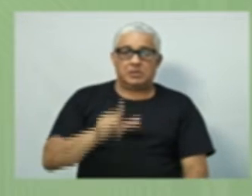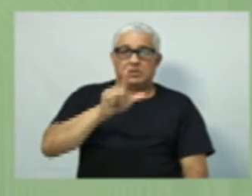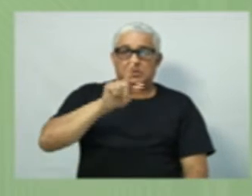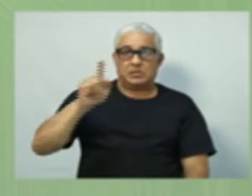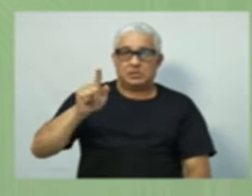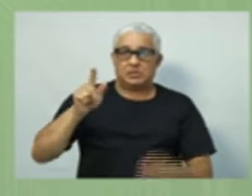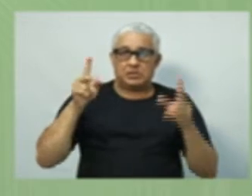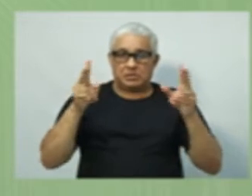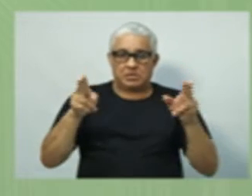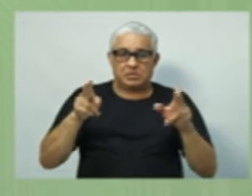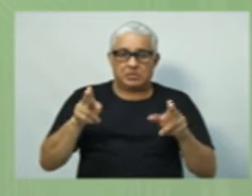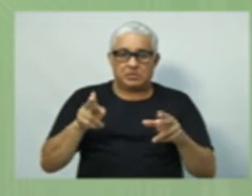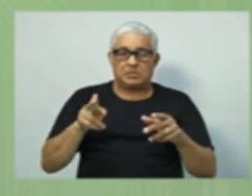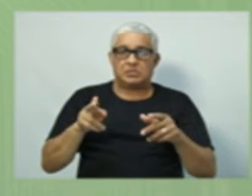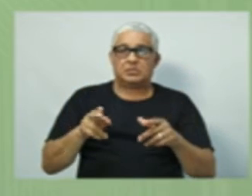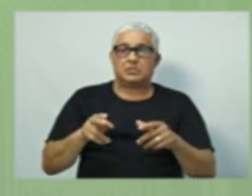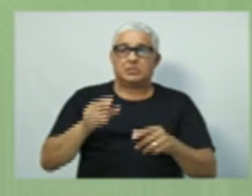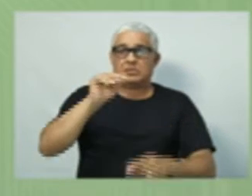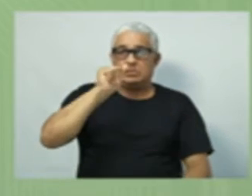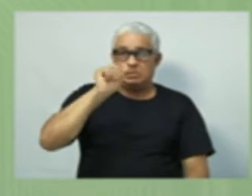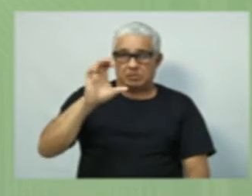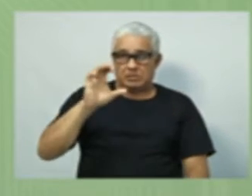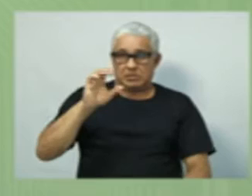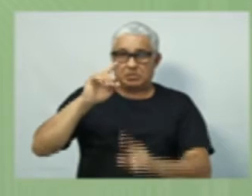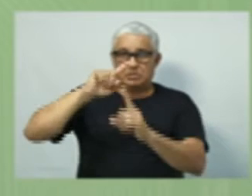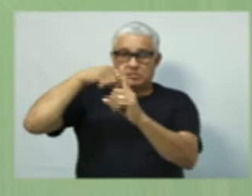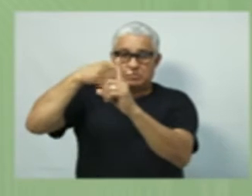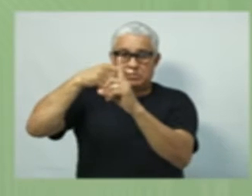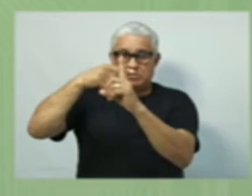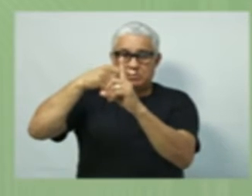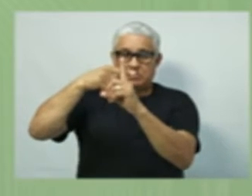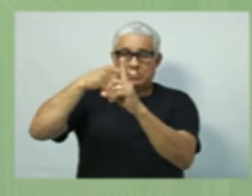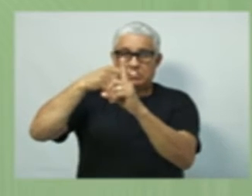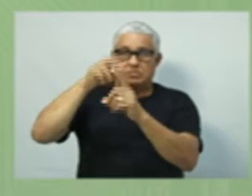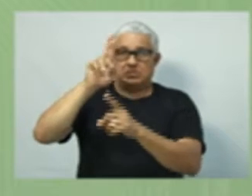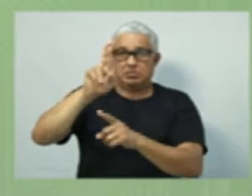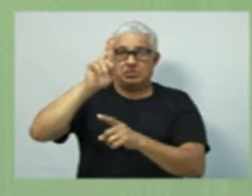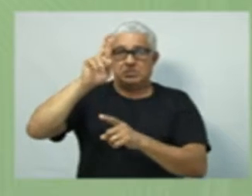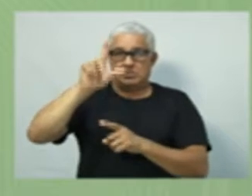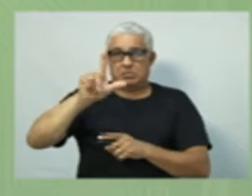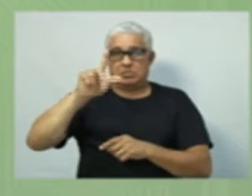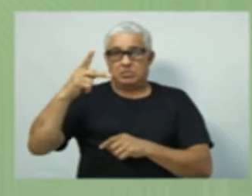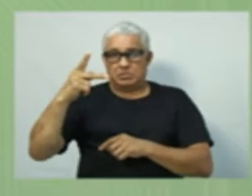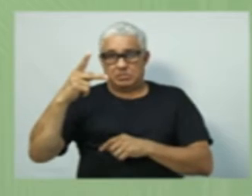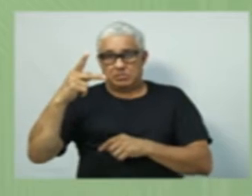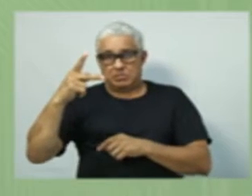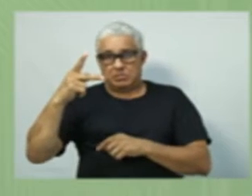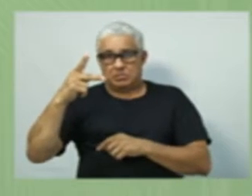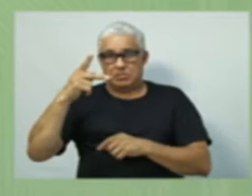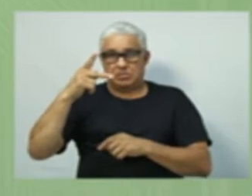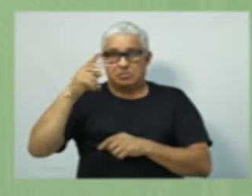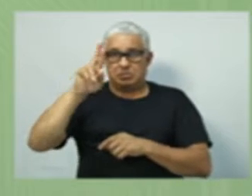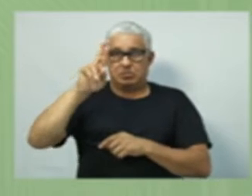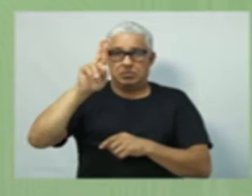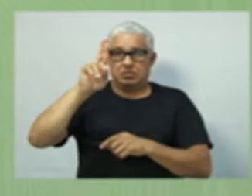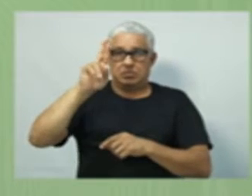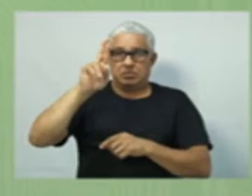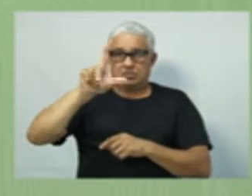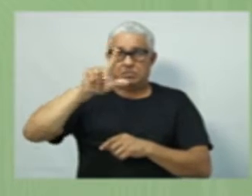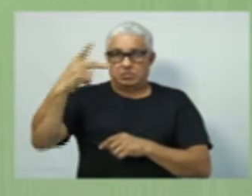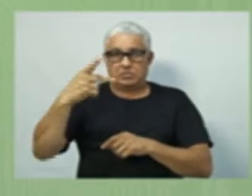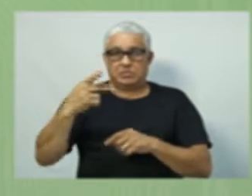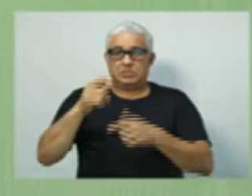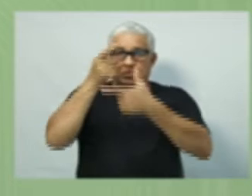vou calcular ativo circulante vou pegar o saldo da minha conta do ativo circulante mais realizável a longo prazo